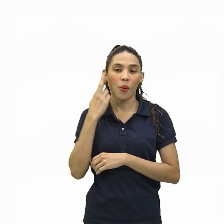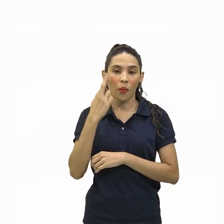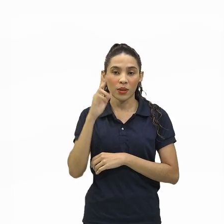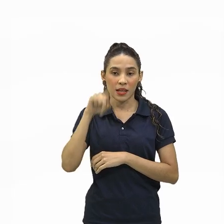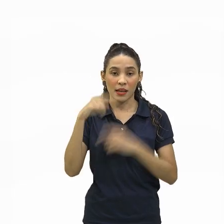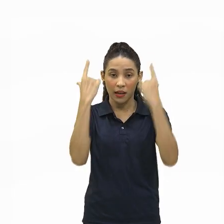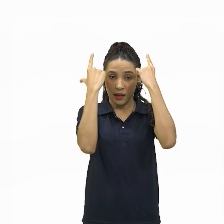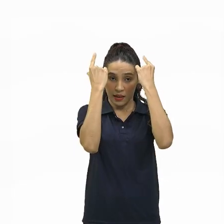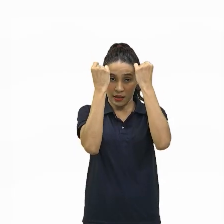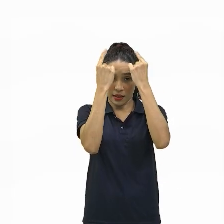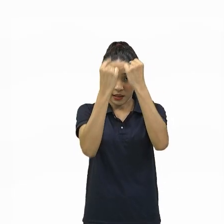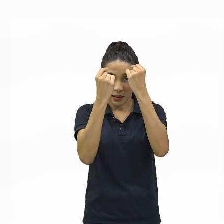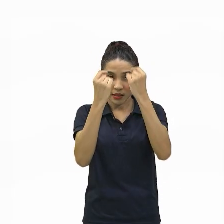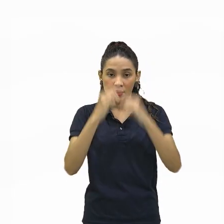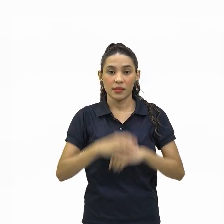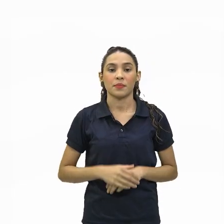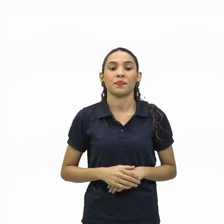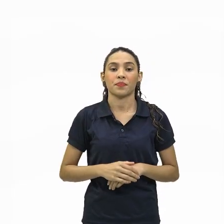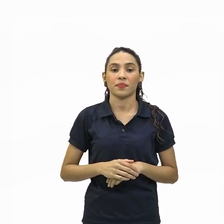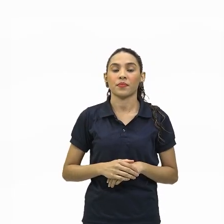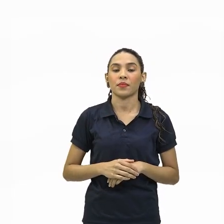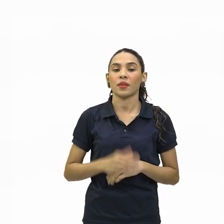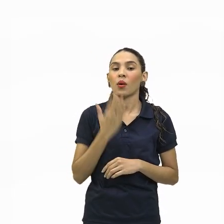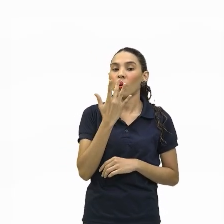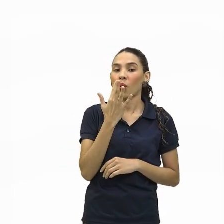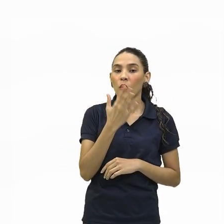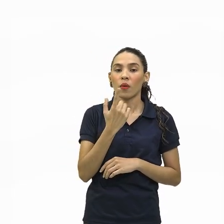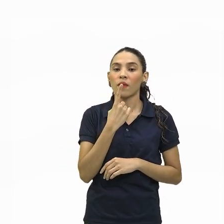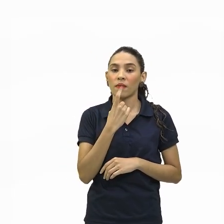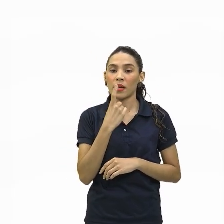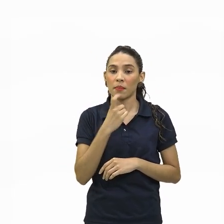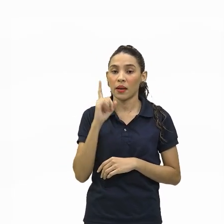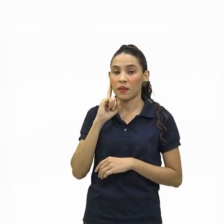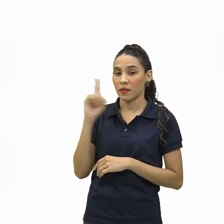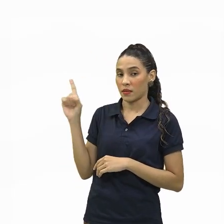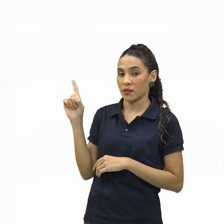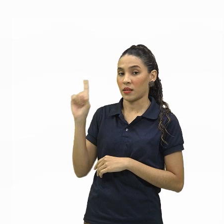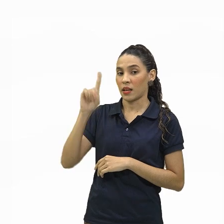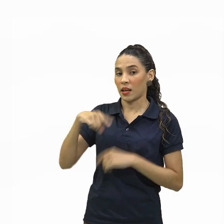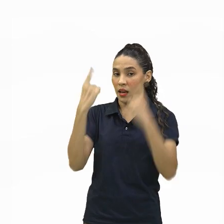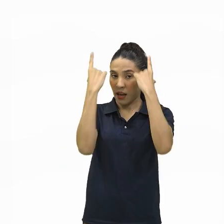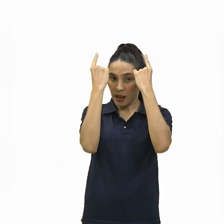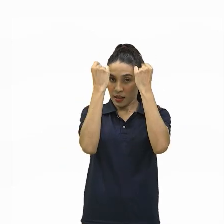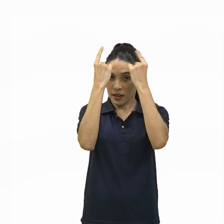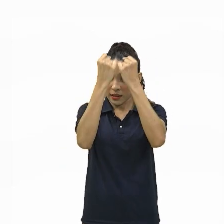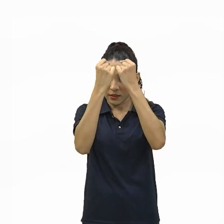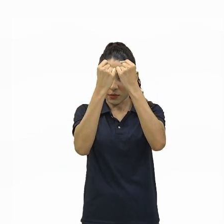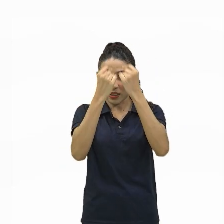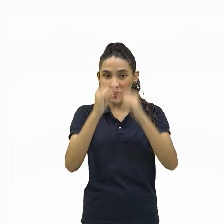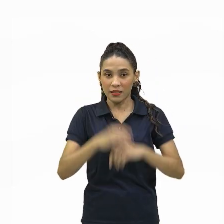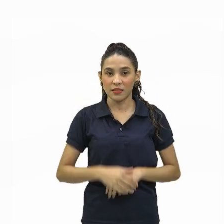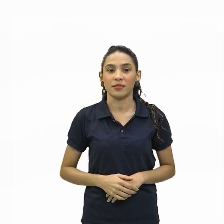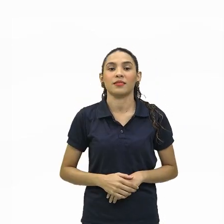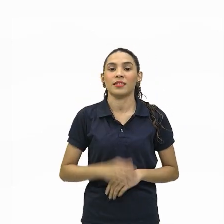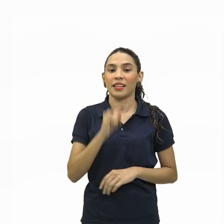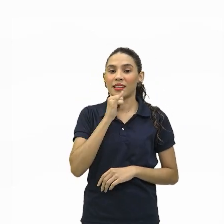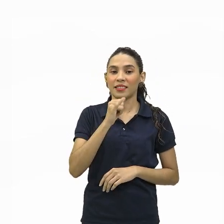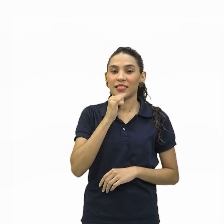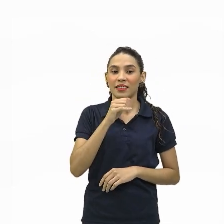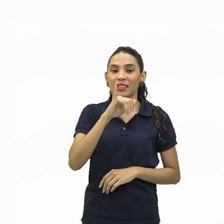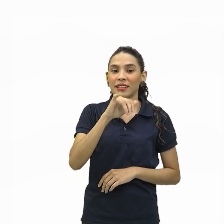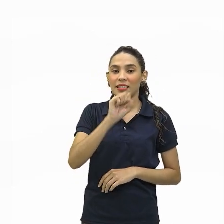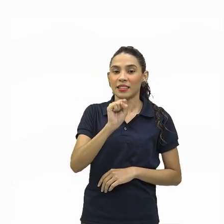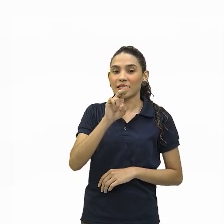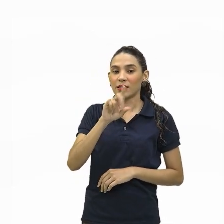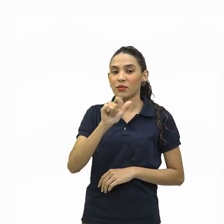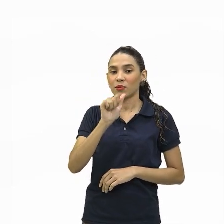Grécia peninsular, a parte em vermelho é a Grécia insular, a em verde a